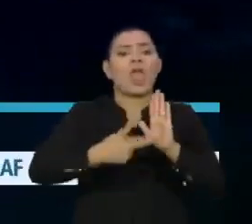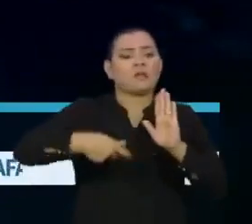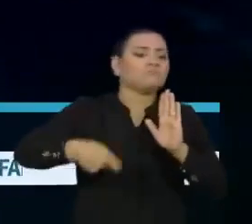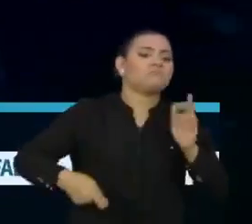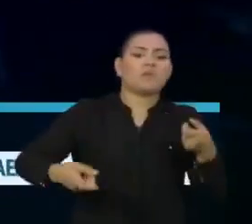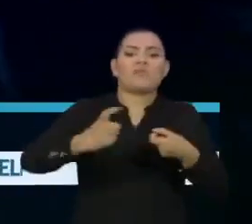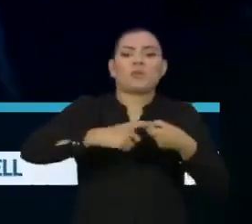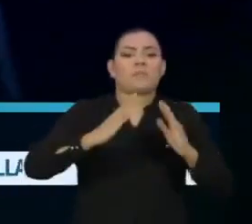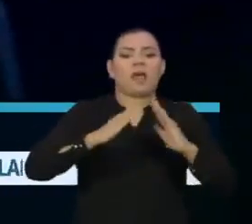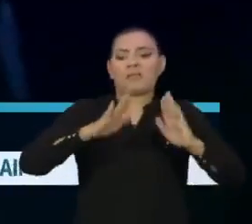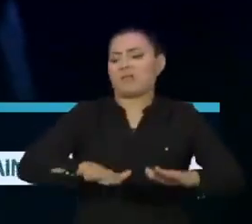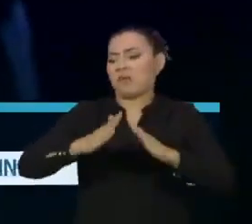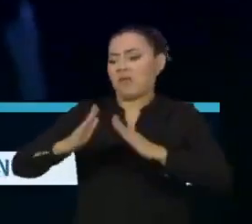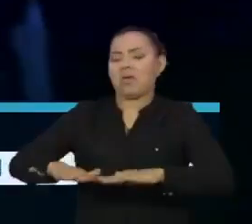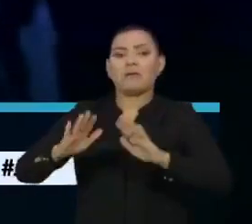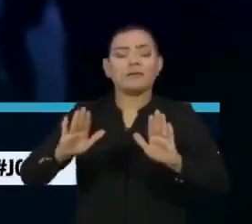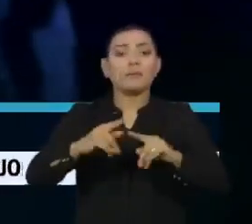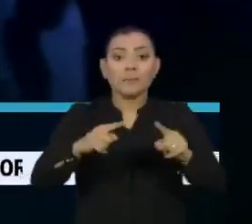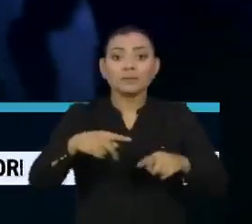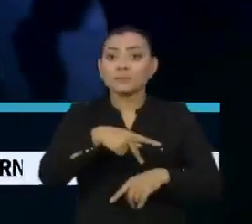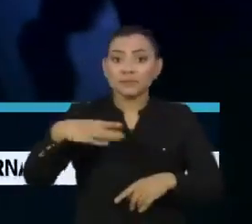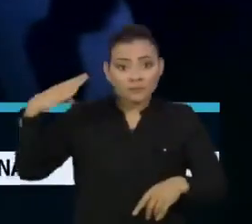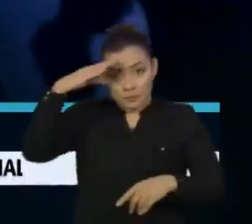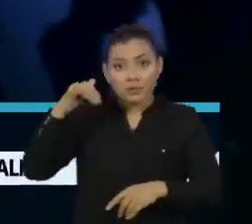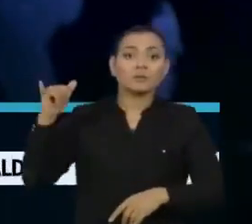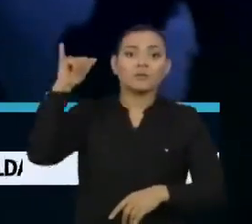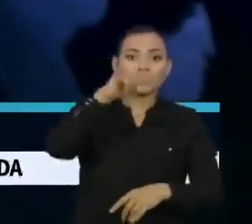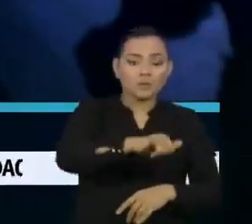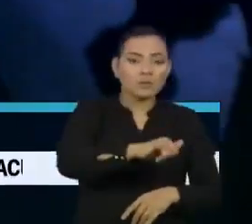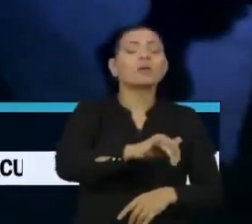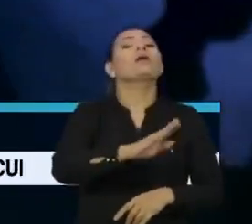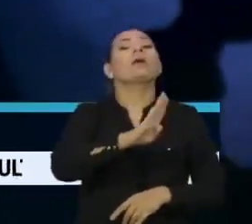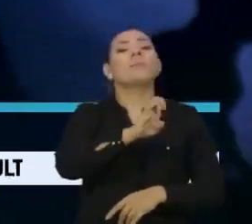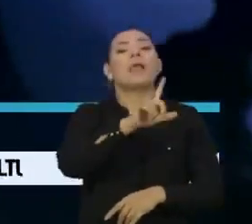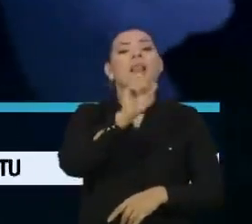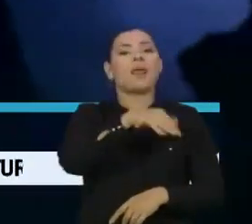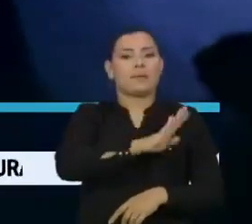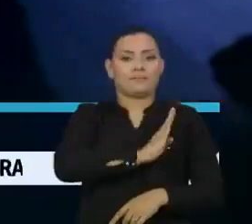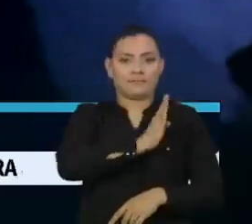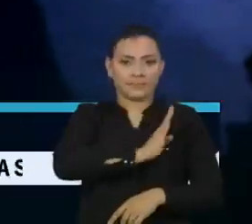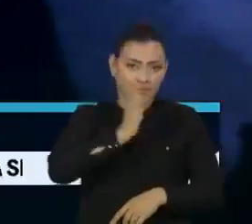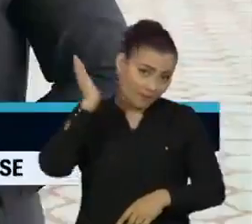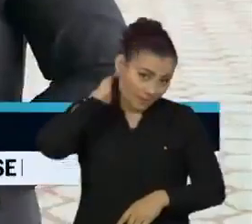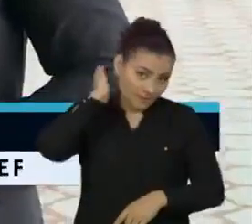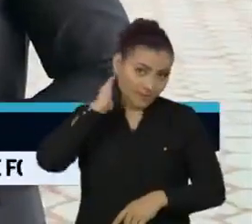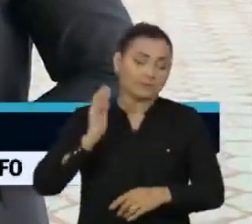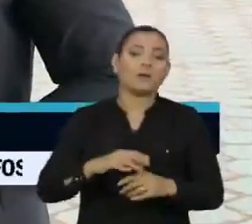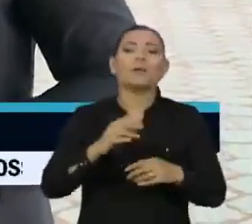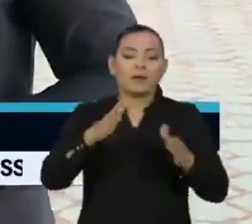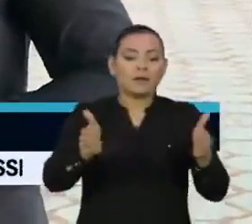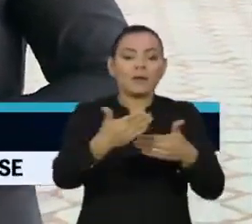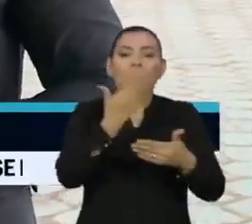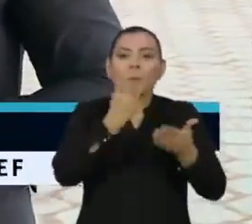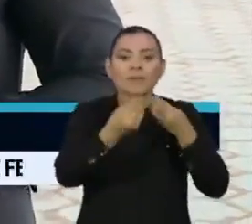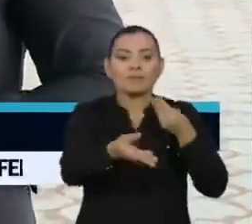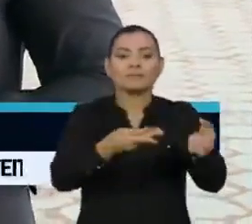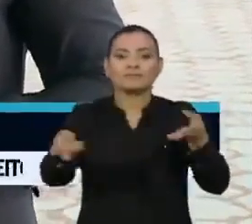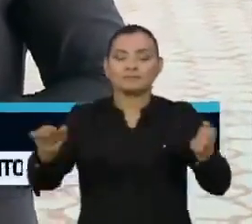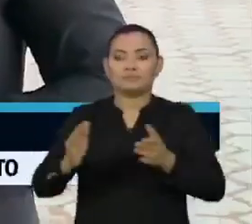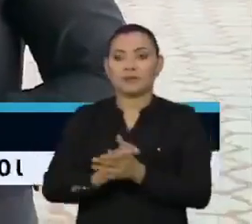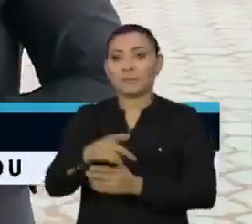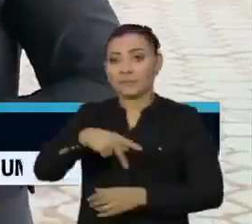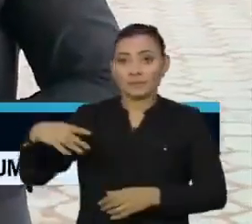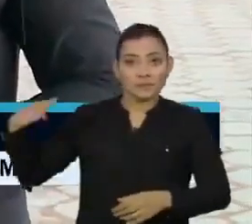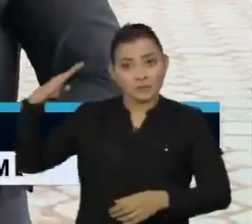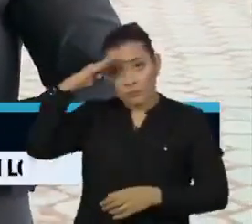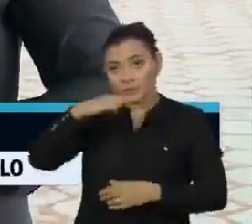restritivas. Depois do Amazonas, Jair Bolsonaro também esteve em Belém, em uma cerimônia de entrega de cestas básicas. A passagem do